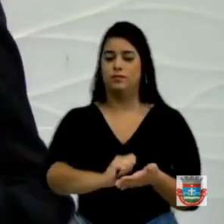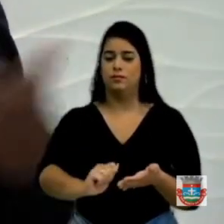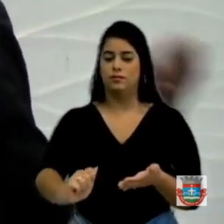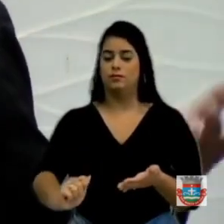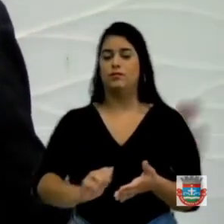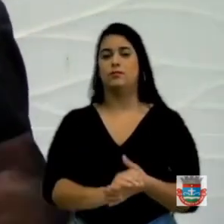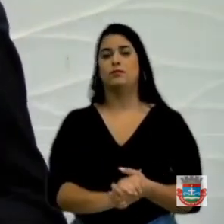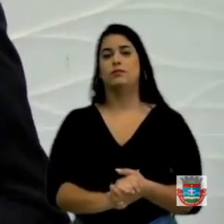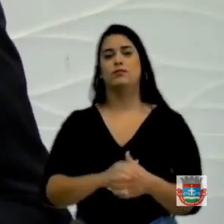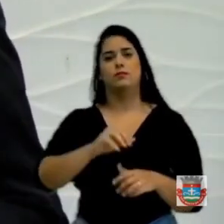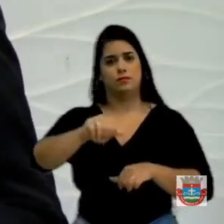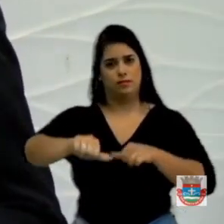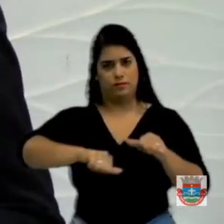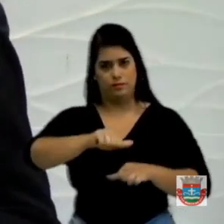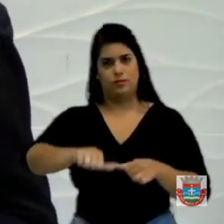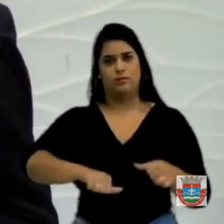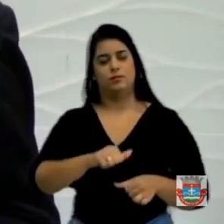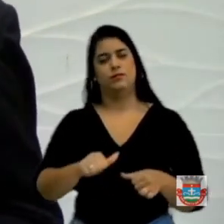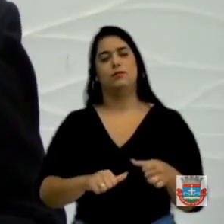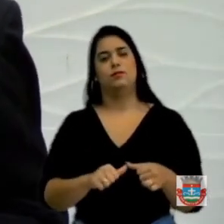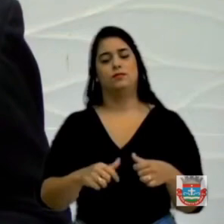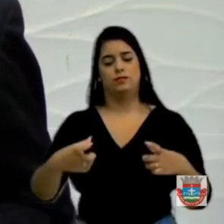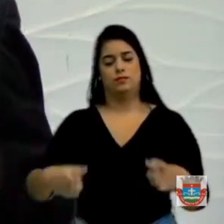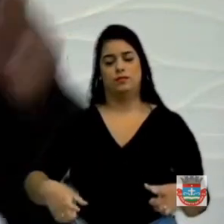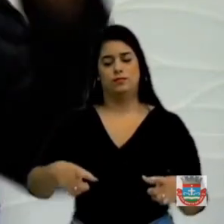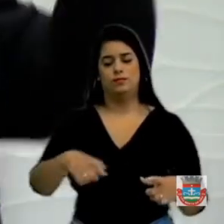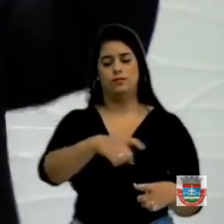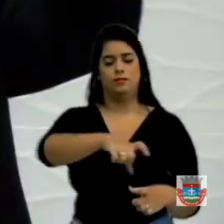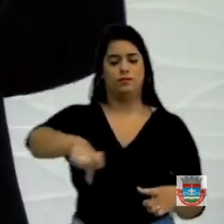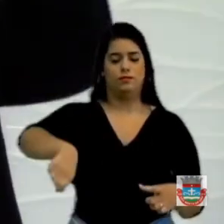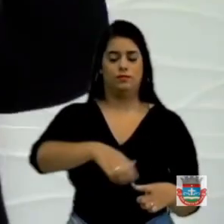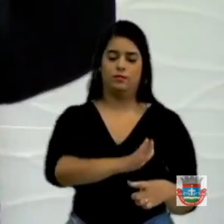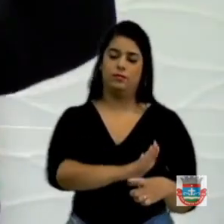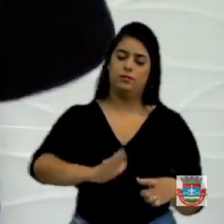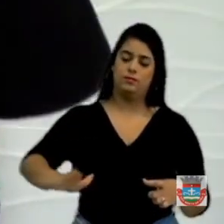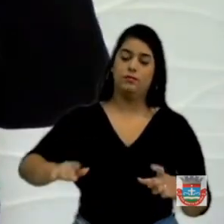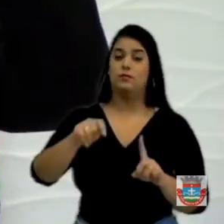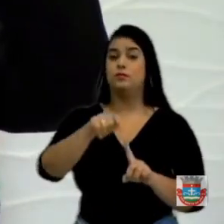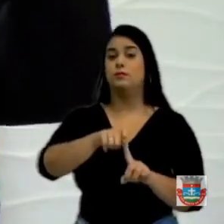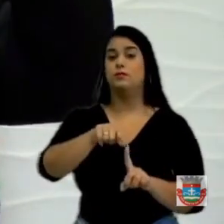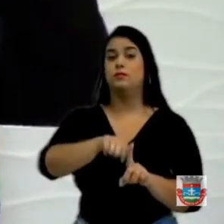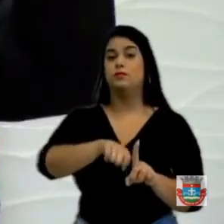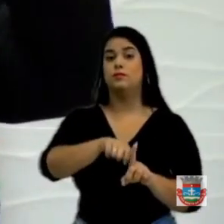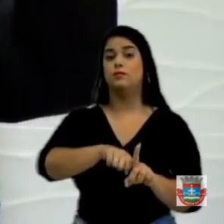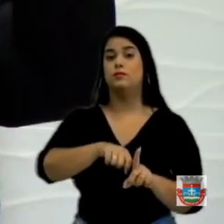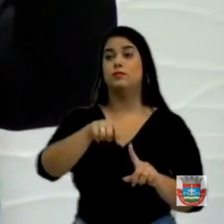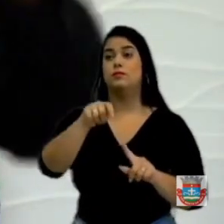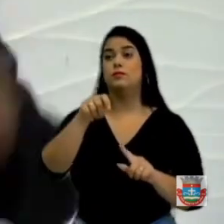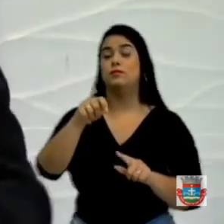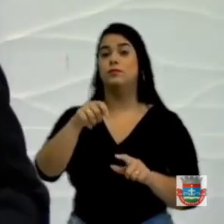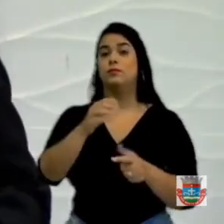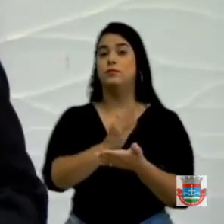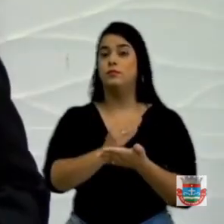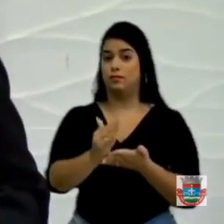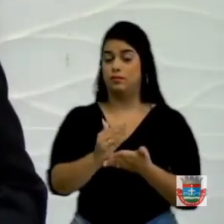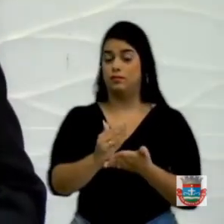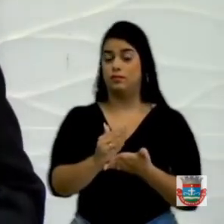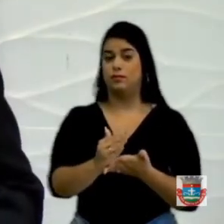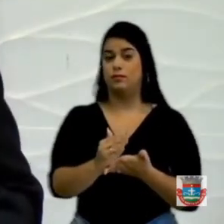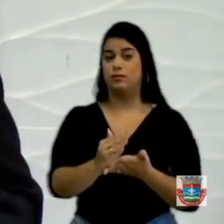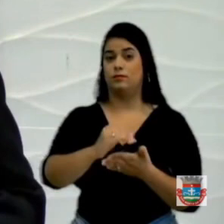foi direcionado para a operação Tapa Buraco. Tapa Buraco que começou em junho